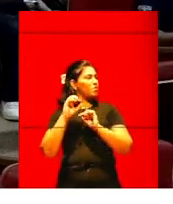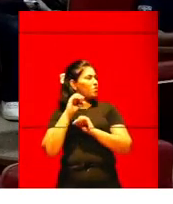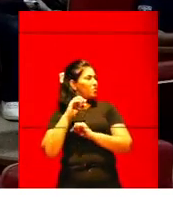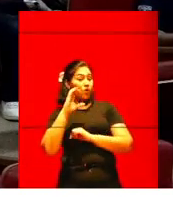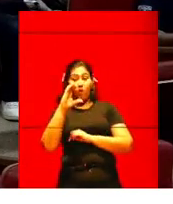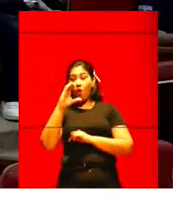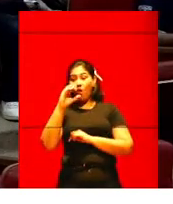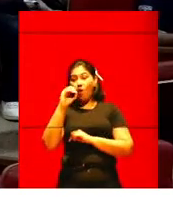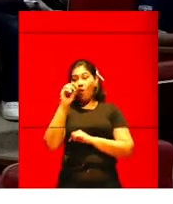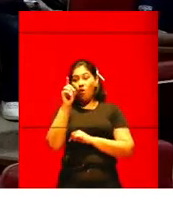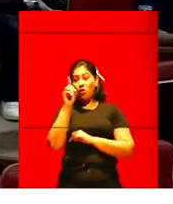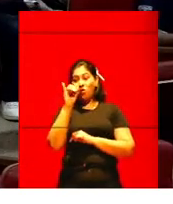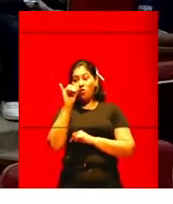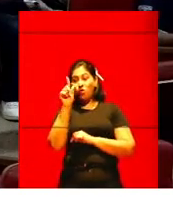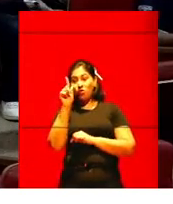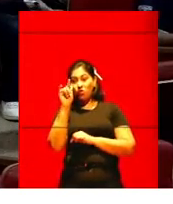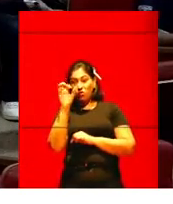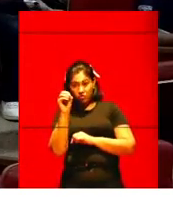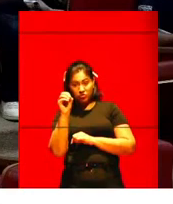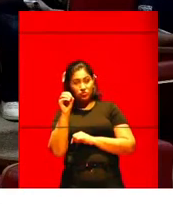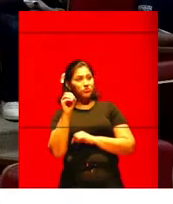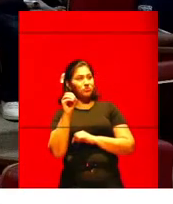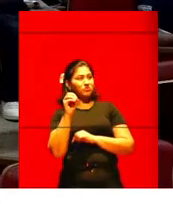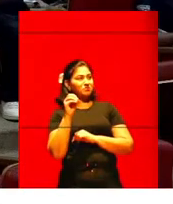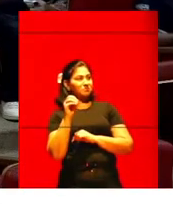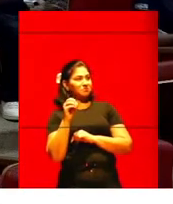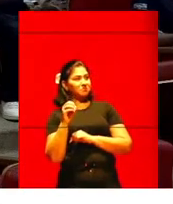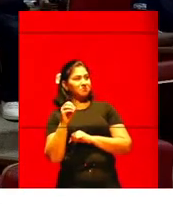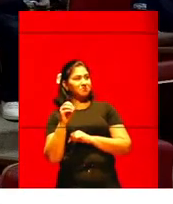Pronto, o código explica o código. Bora lá, meu código.